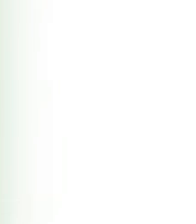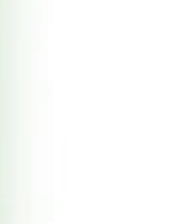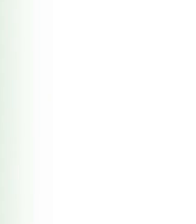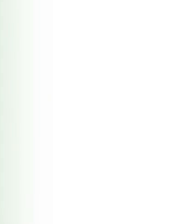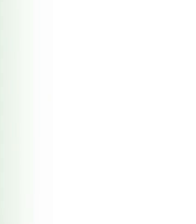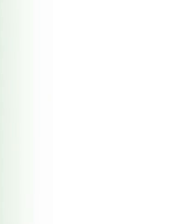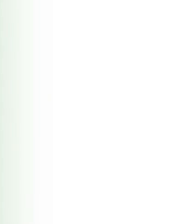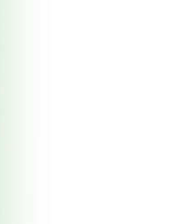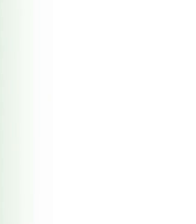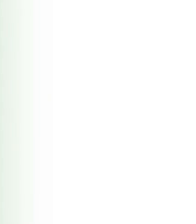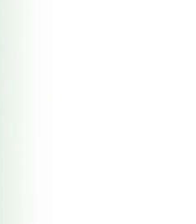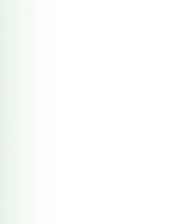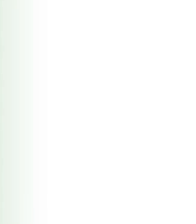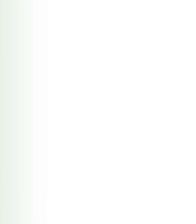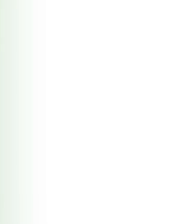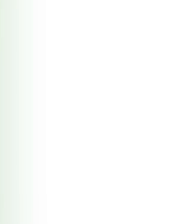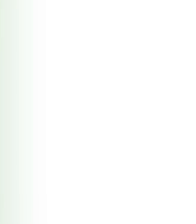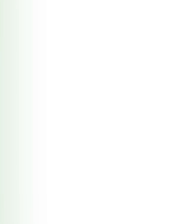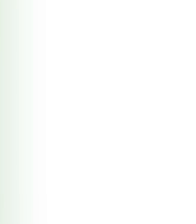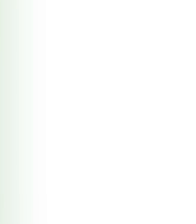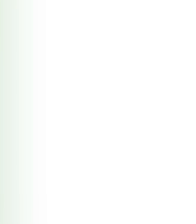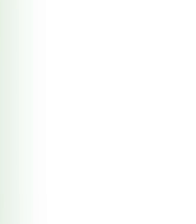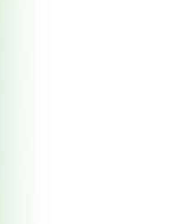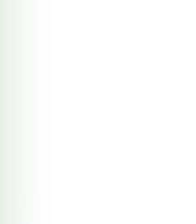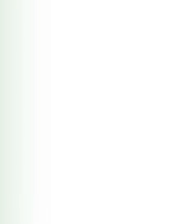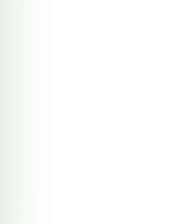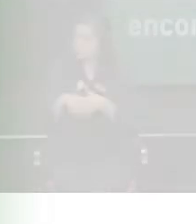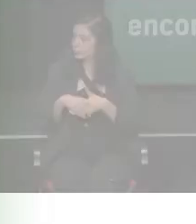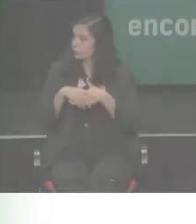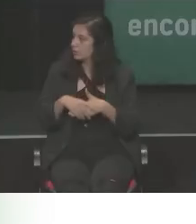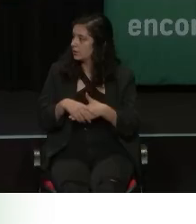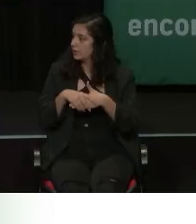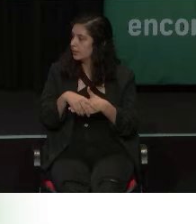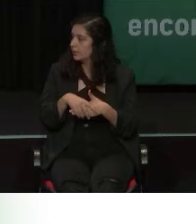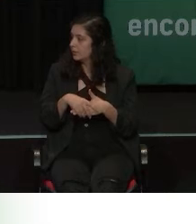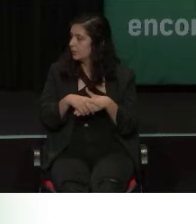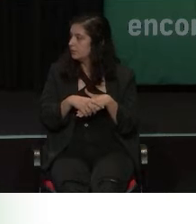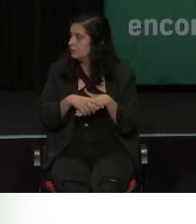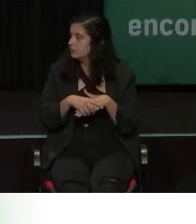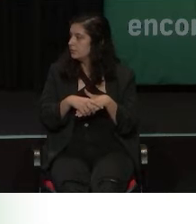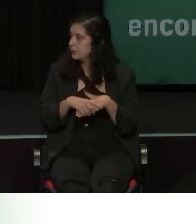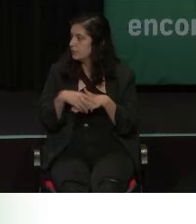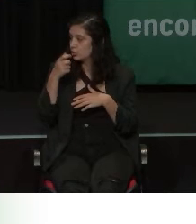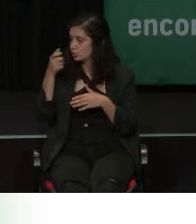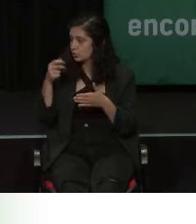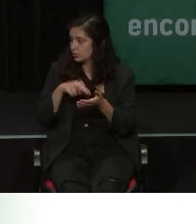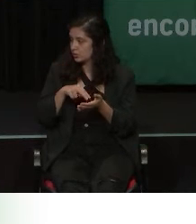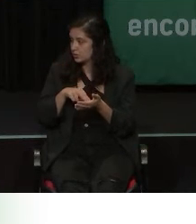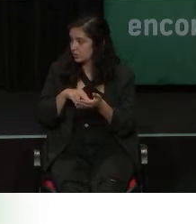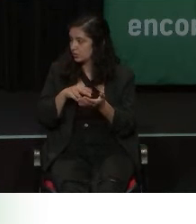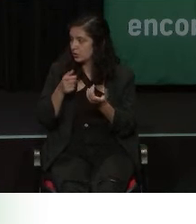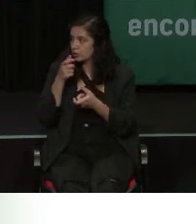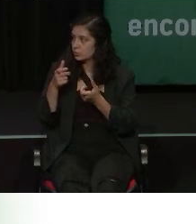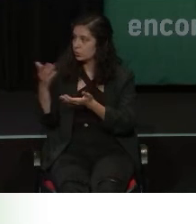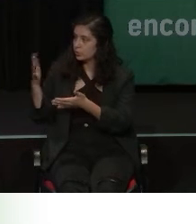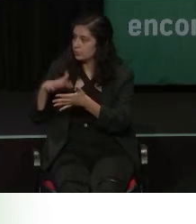Thank you. Vou começar por dizer que é um prazer estar It's aqui a pleasure to be saudar, here to greet as pessoas presentes the e os caros people colegas attending